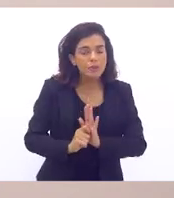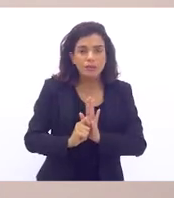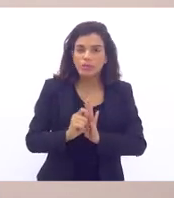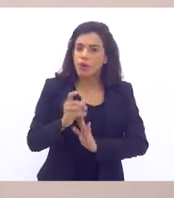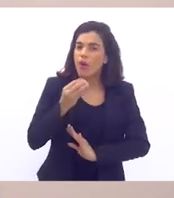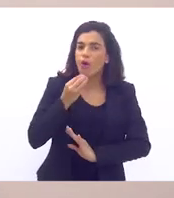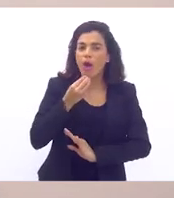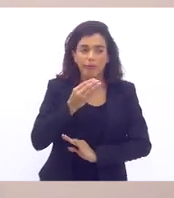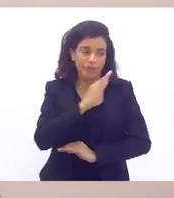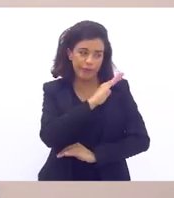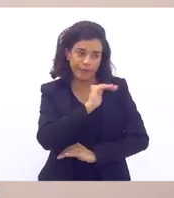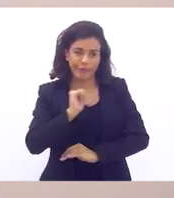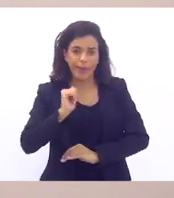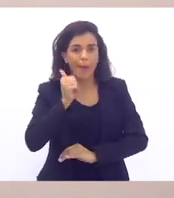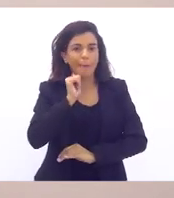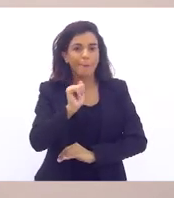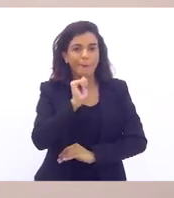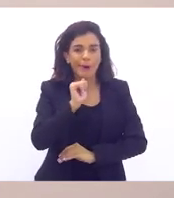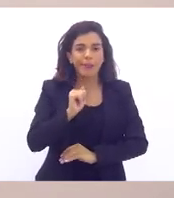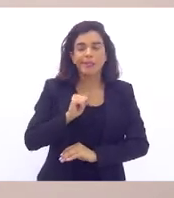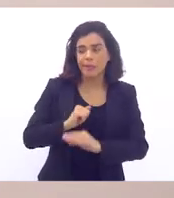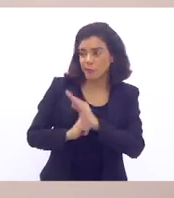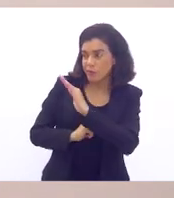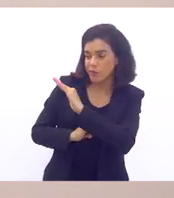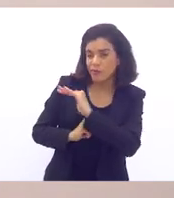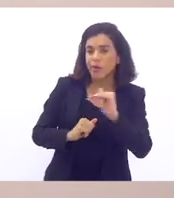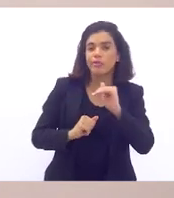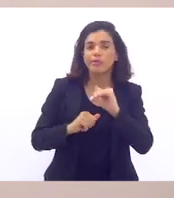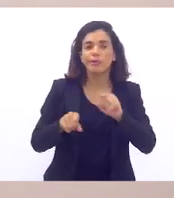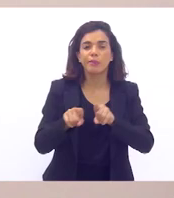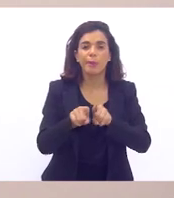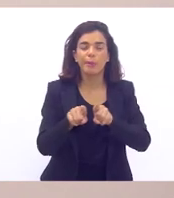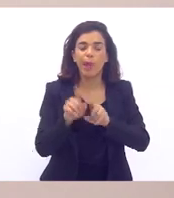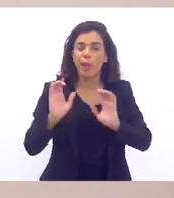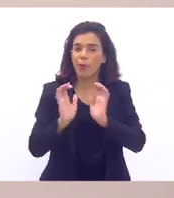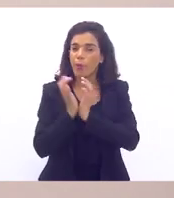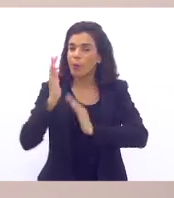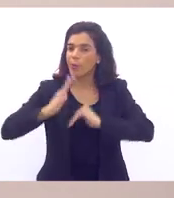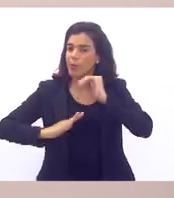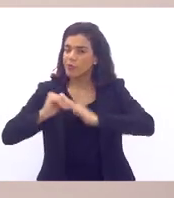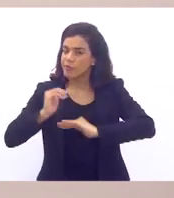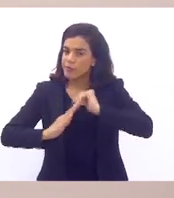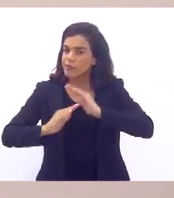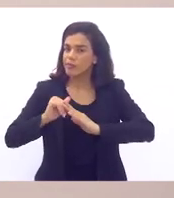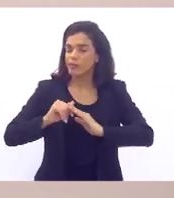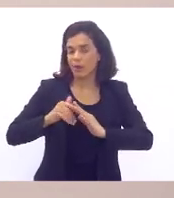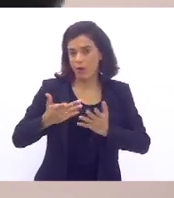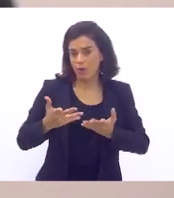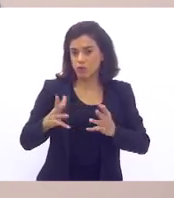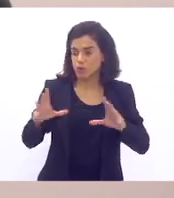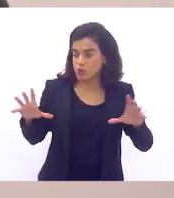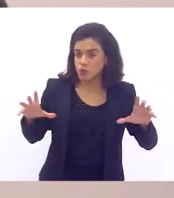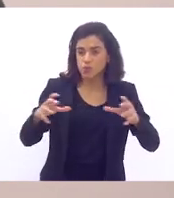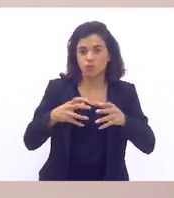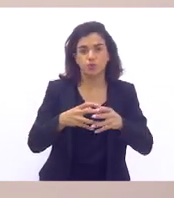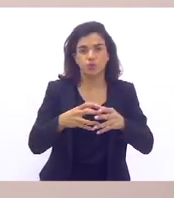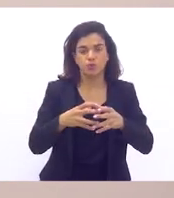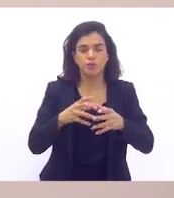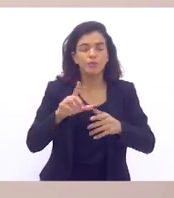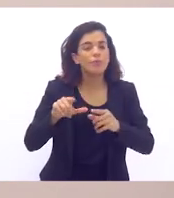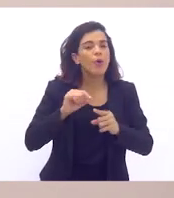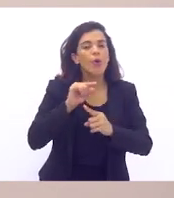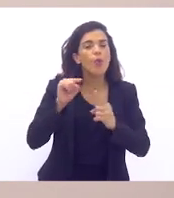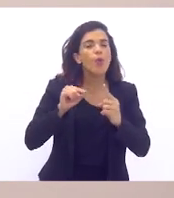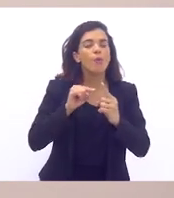dúvida nenhuma que eu vou chamar as mães que nós vamos colocar nosso corpo técnico aqui junto para